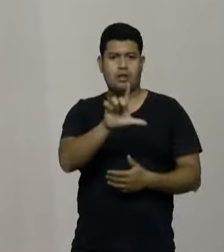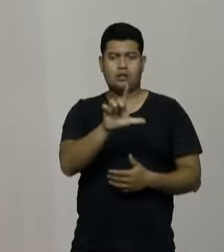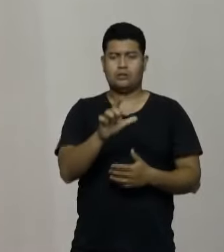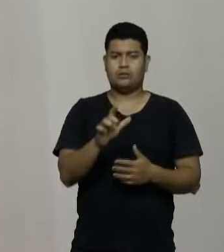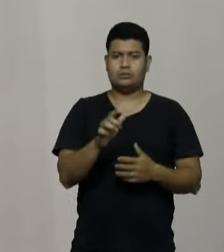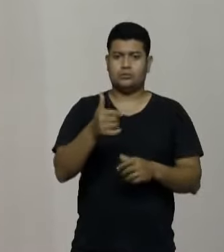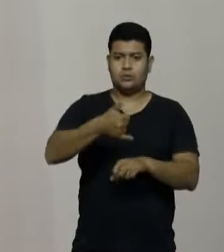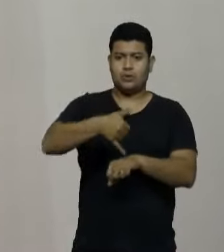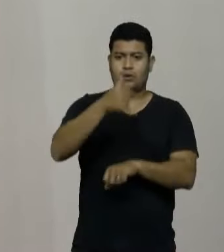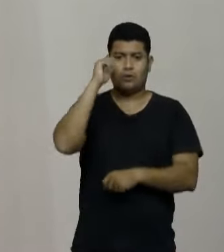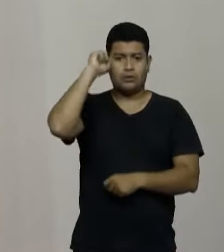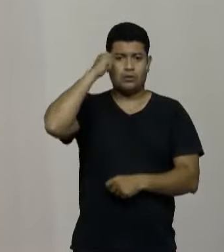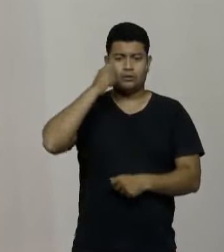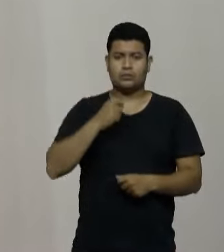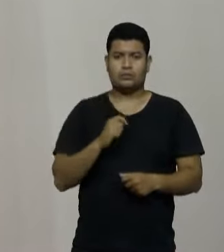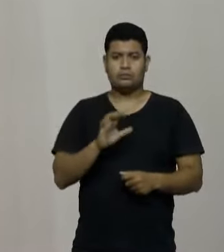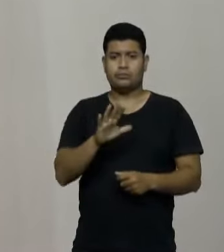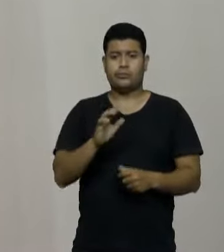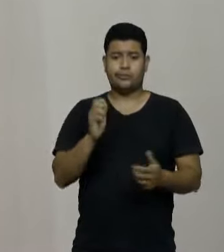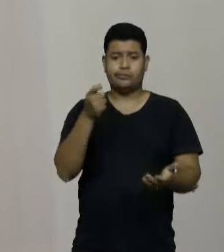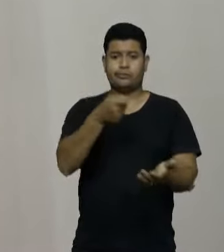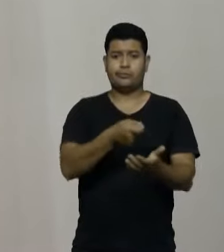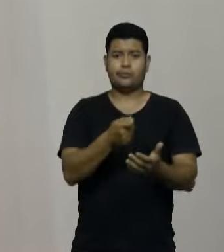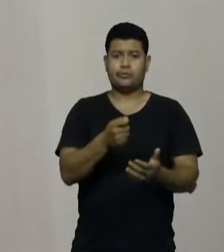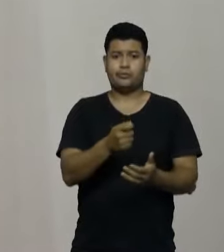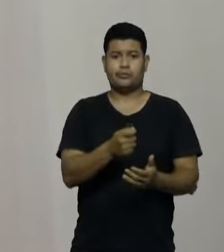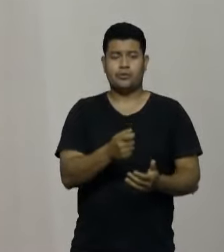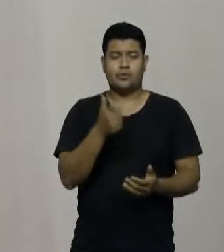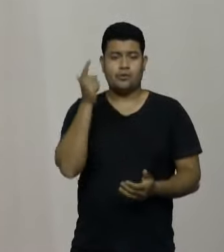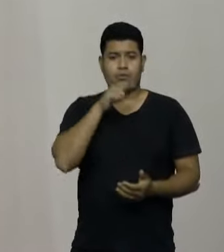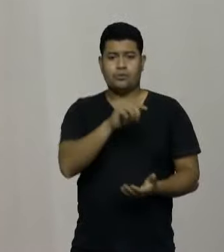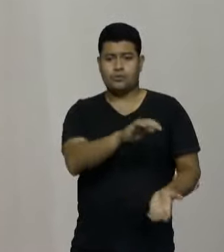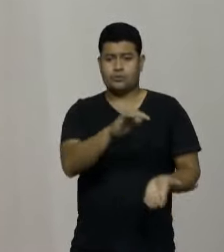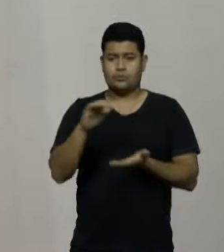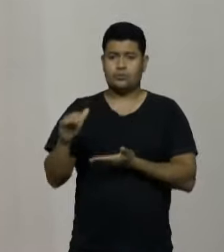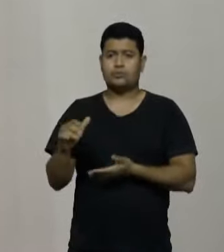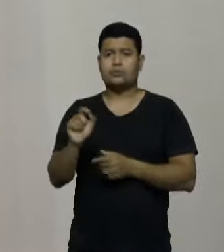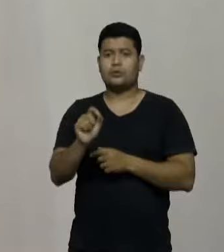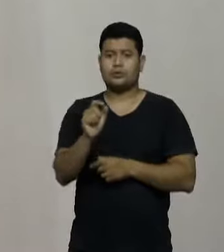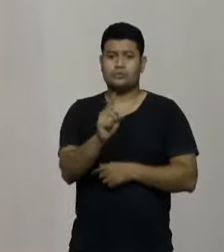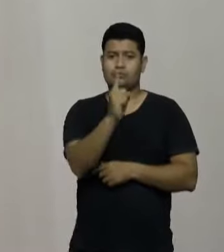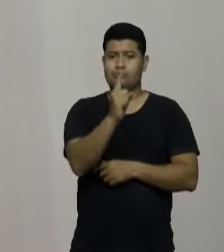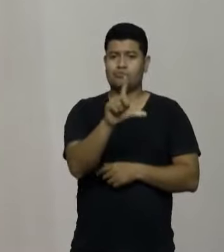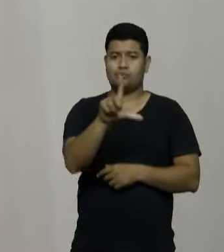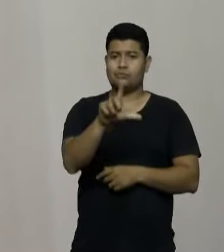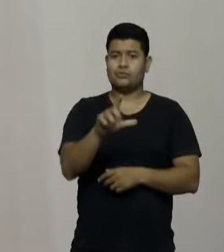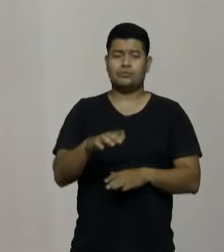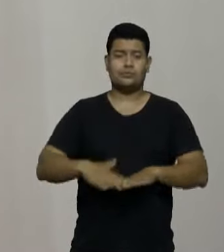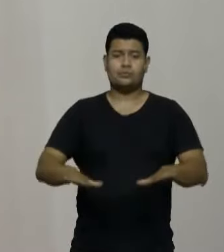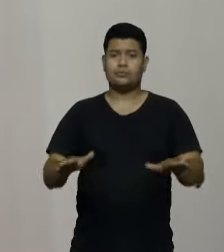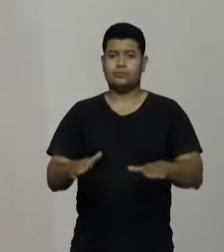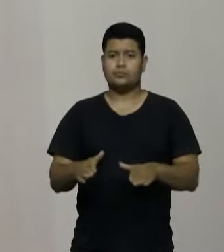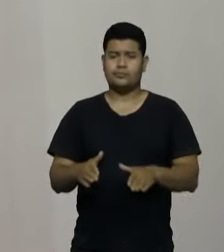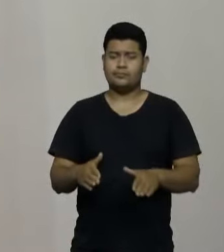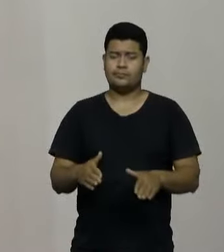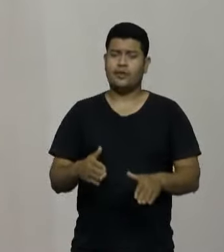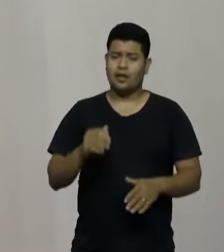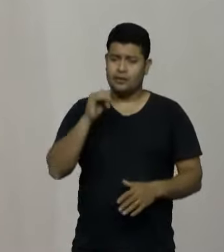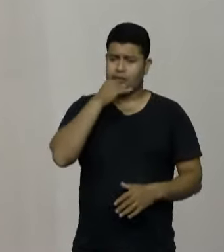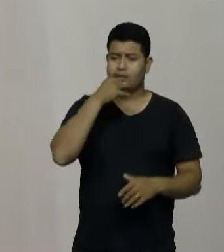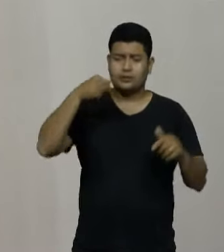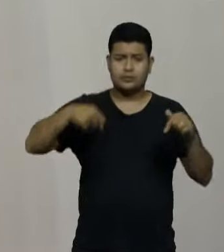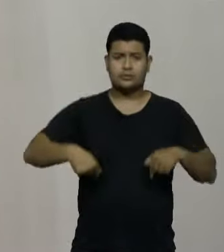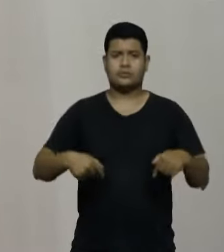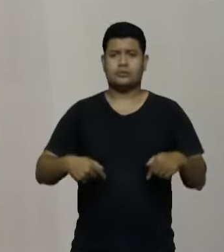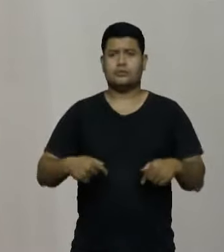Essa é a realidade, deputado Adriano, que nós estamos vivendo no nosso país. É muito triste a